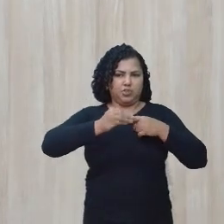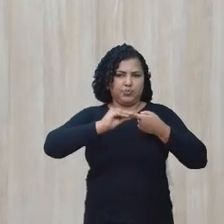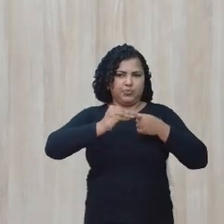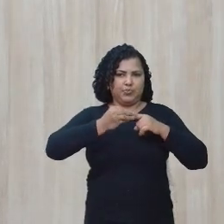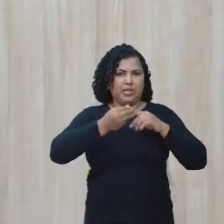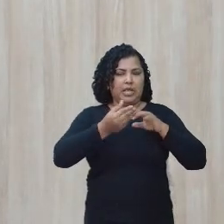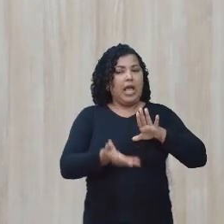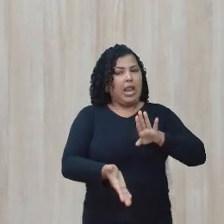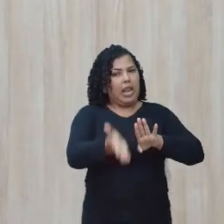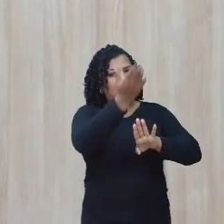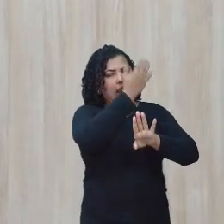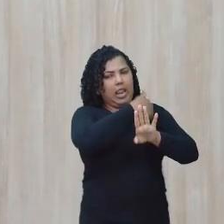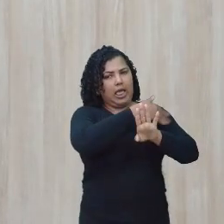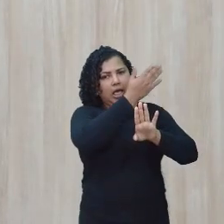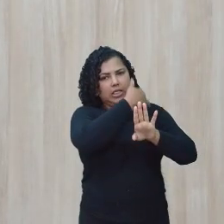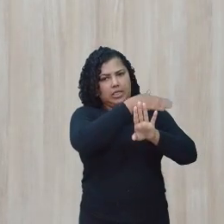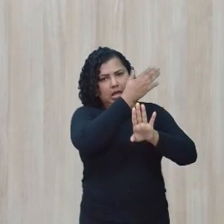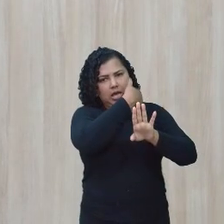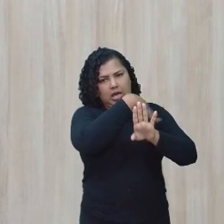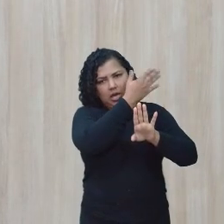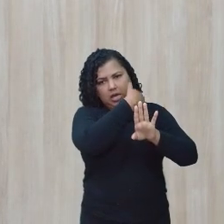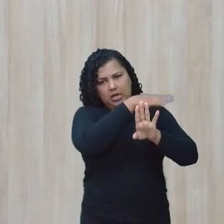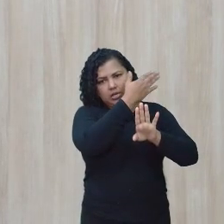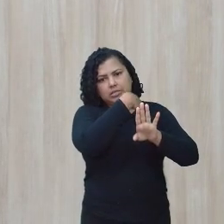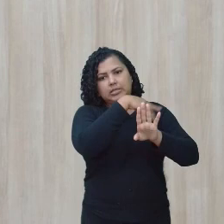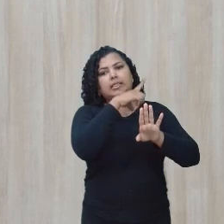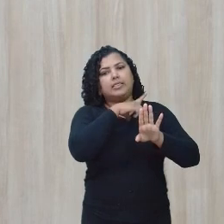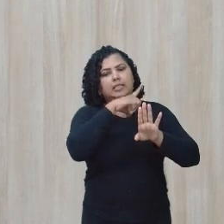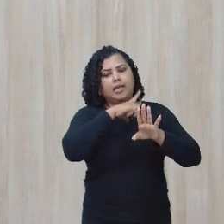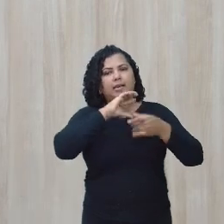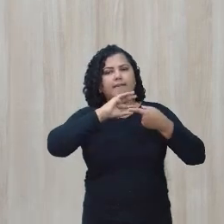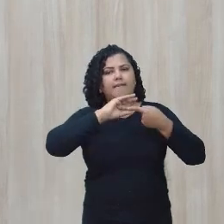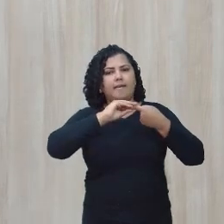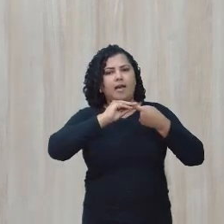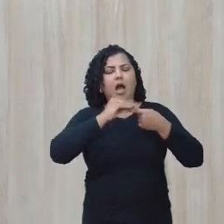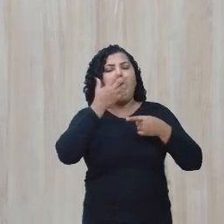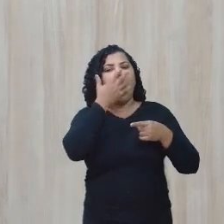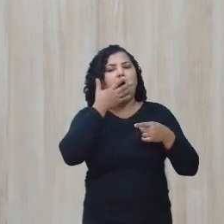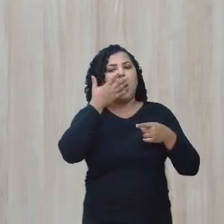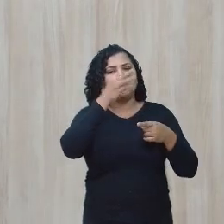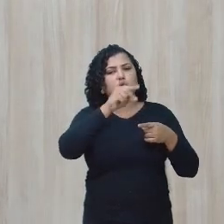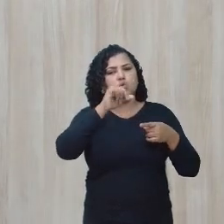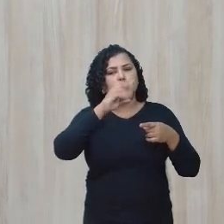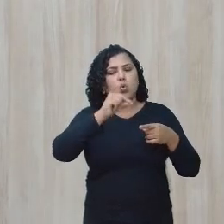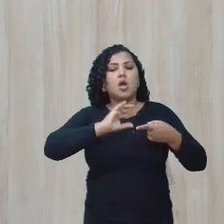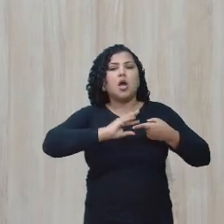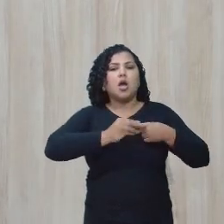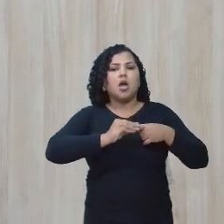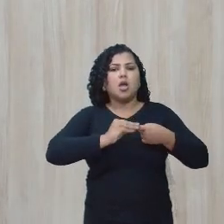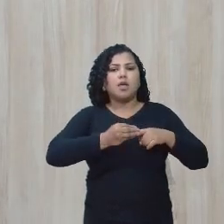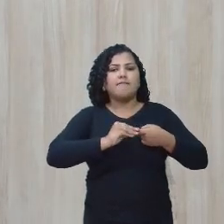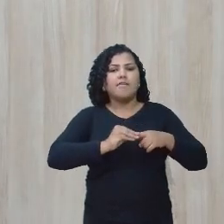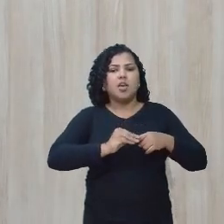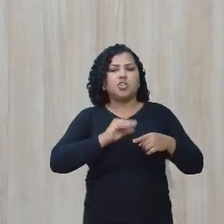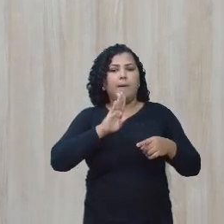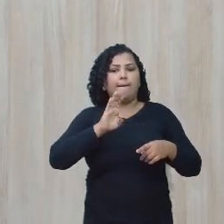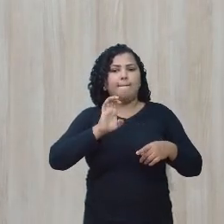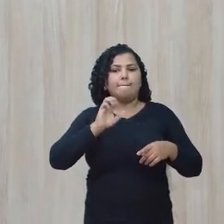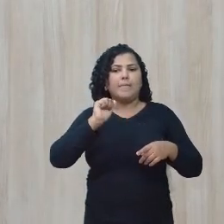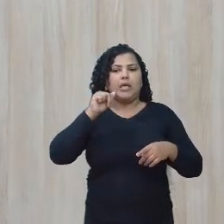nossa lista lá atrás, pessoal, ó, lá atrás, temos a palavra açúcar e a palavra feijão como se